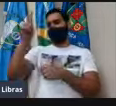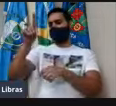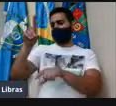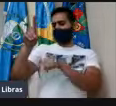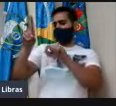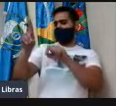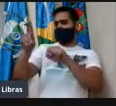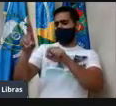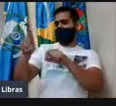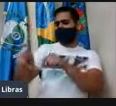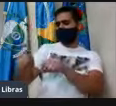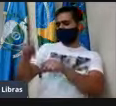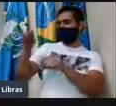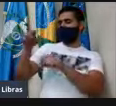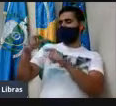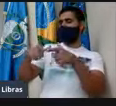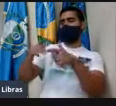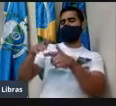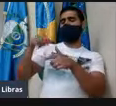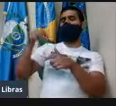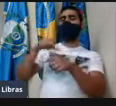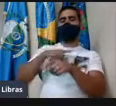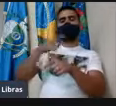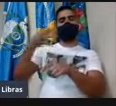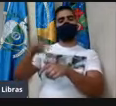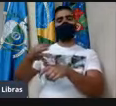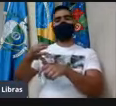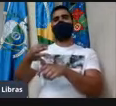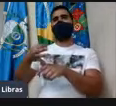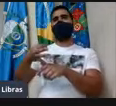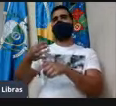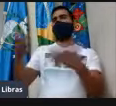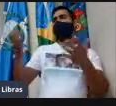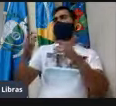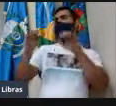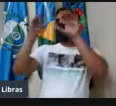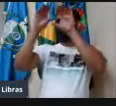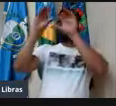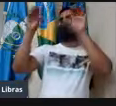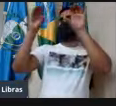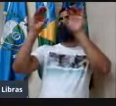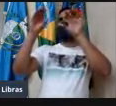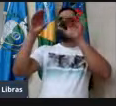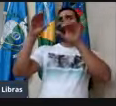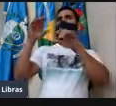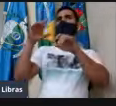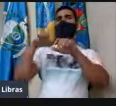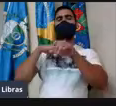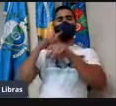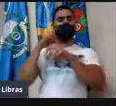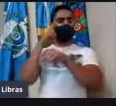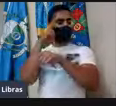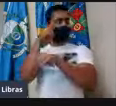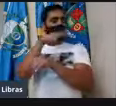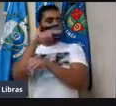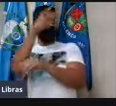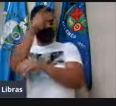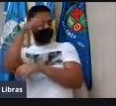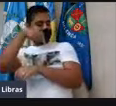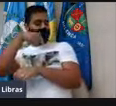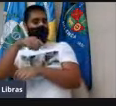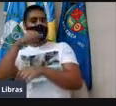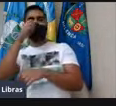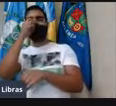muito melhor e a gente tem certeza que de onde estiver vai estar emanando energias positivas aí para todos que estão